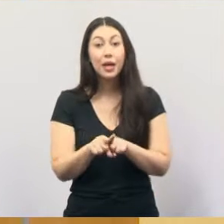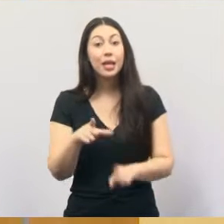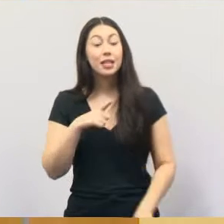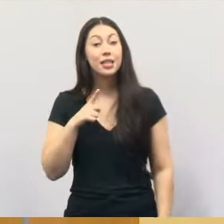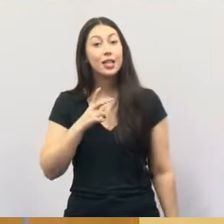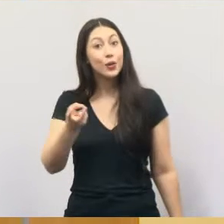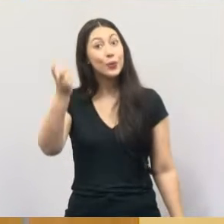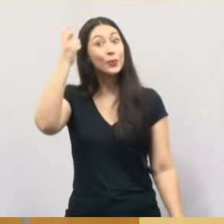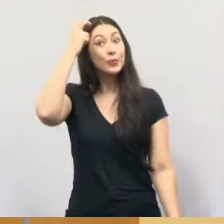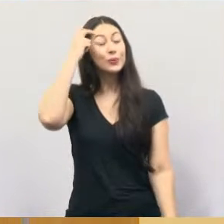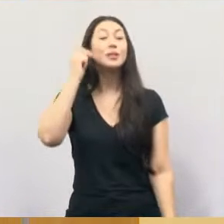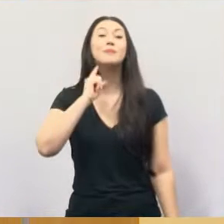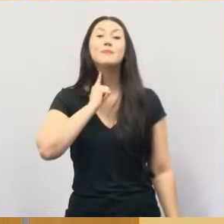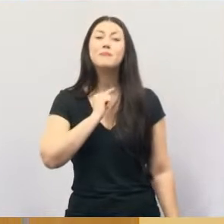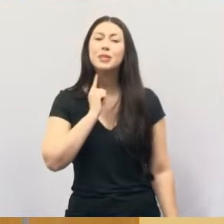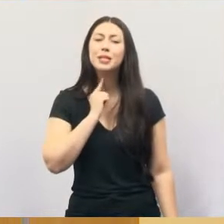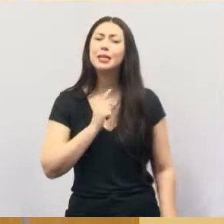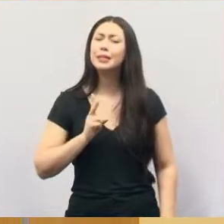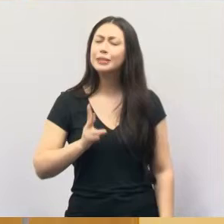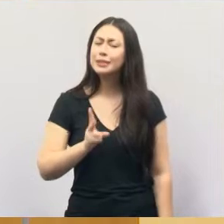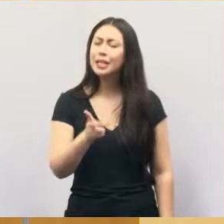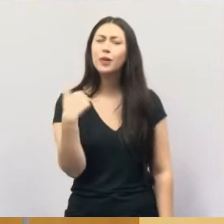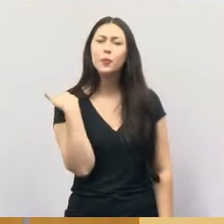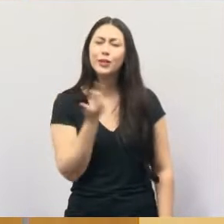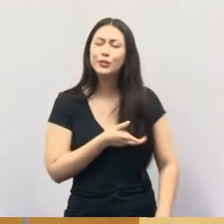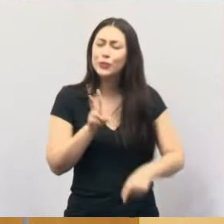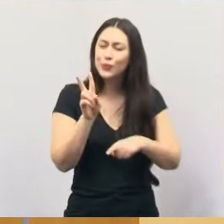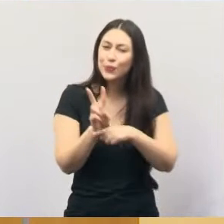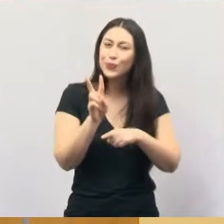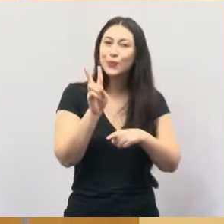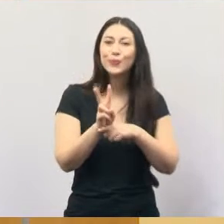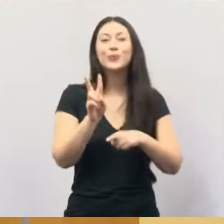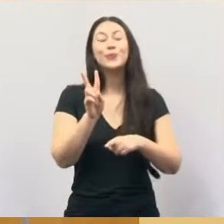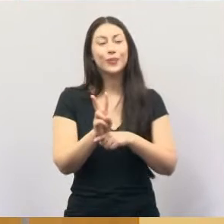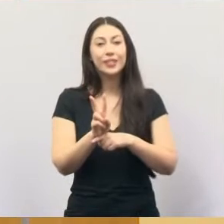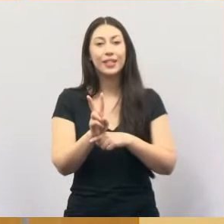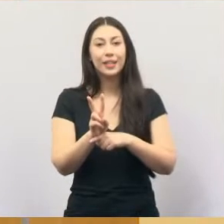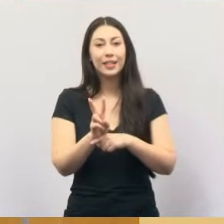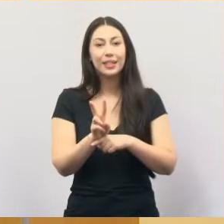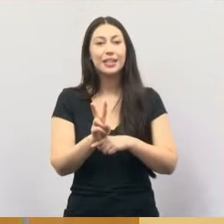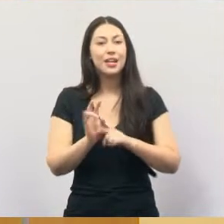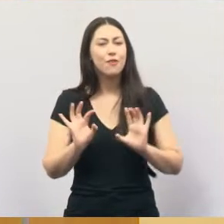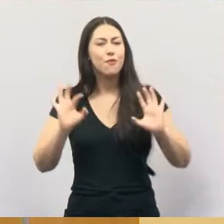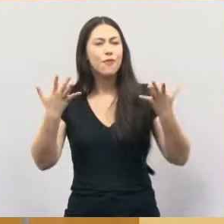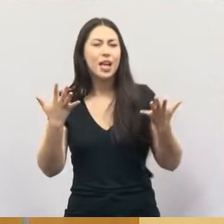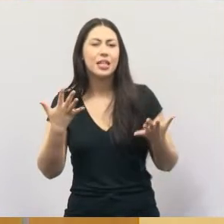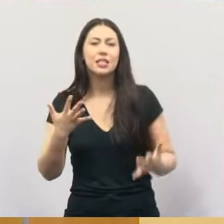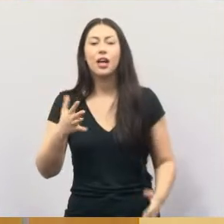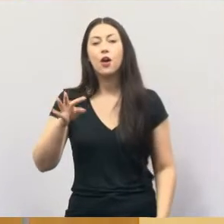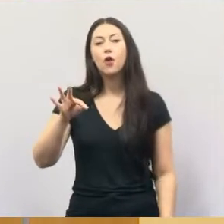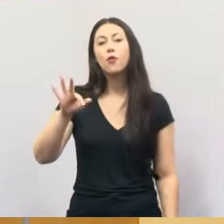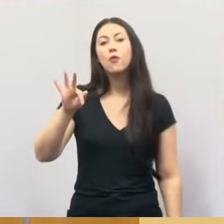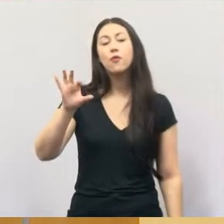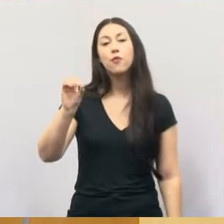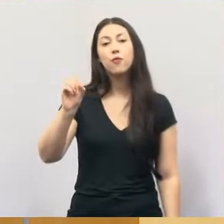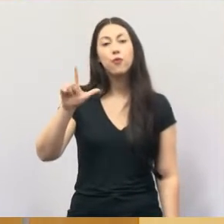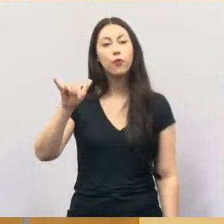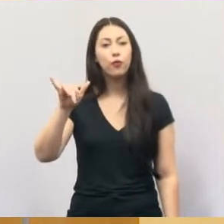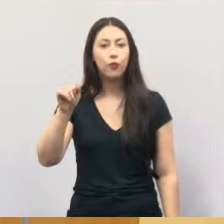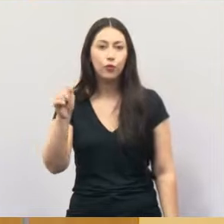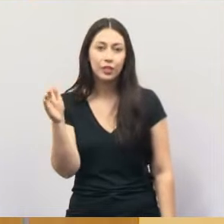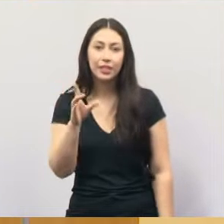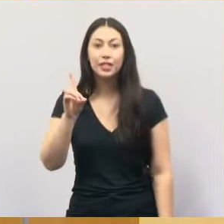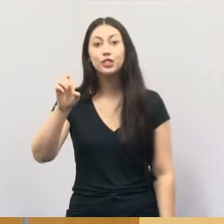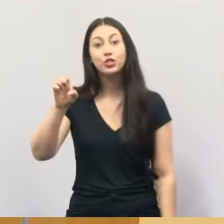cultura mineira que é sempre preservada aqui em Jacareí, Folia de Reis, São Gonçalo, né? Então são